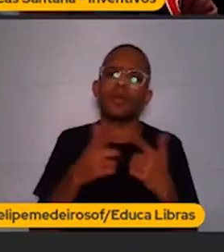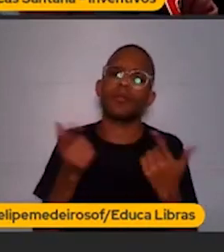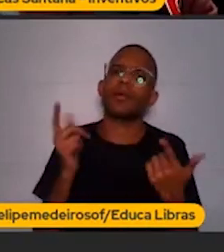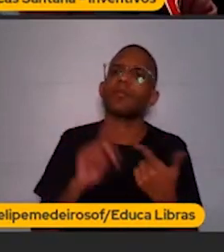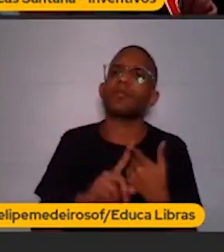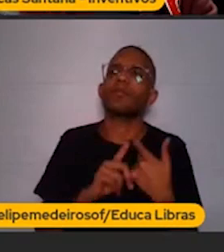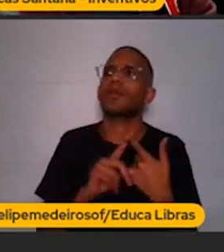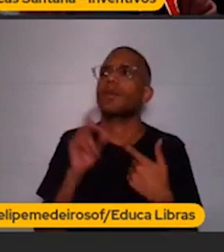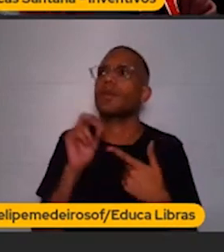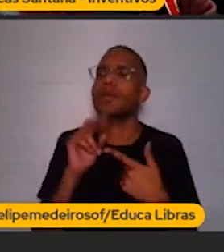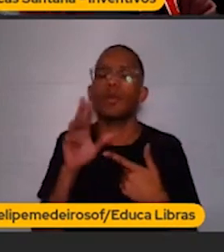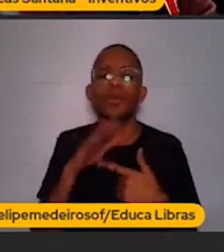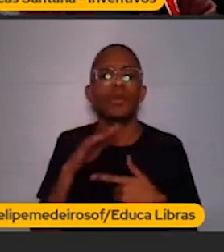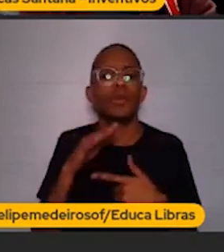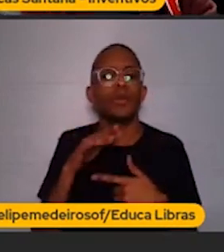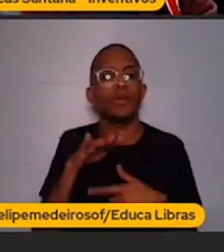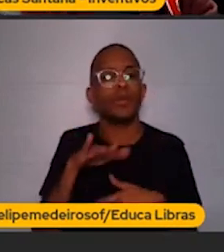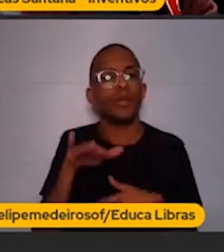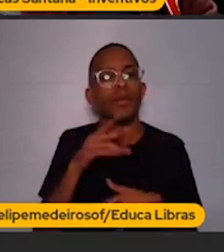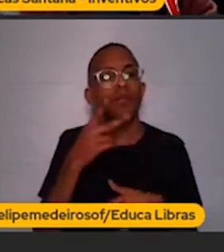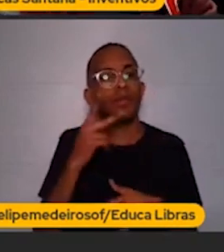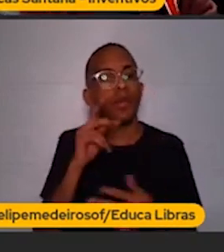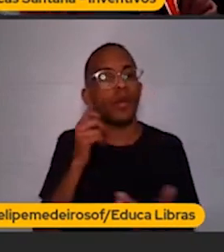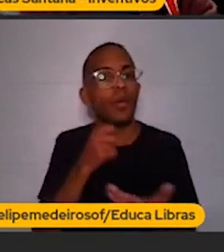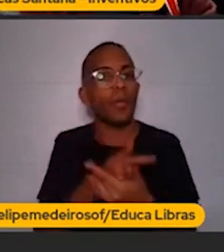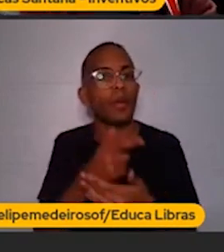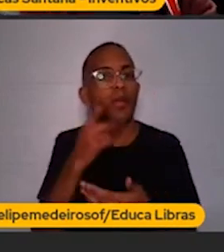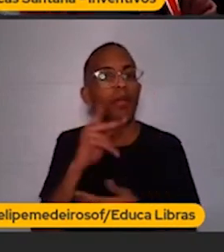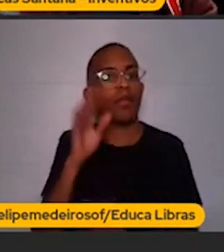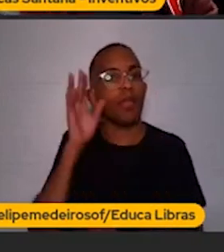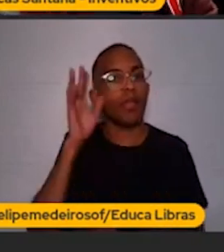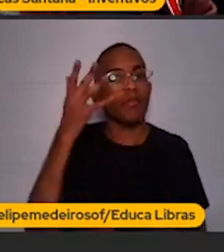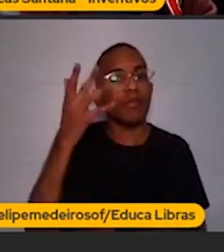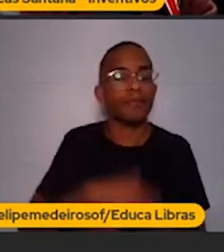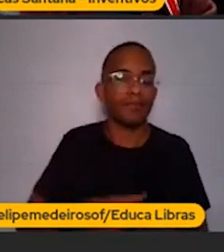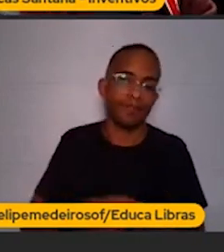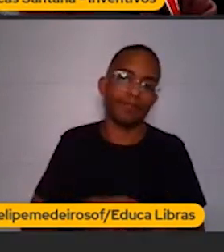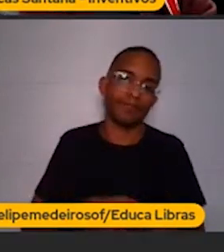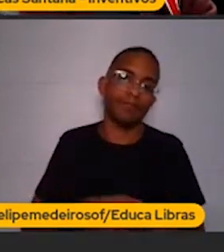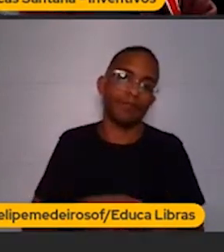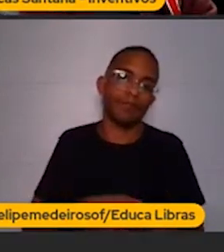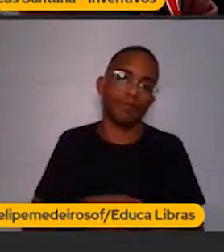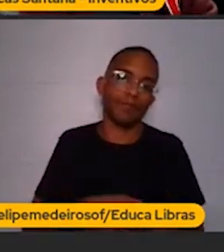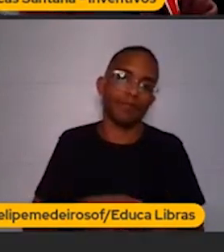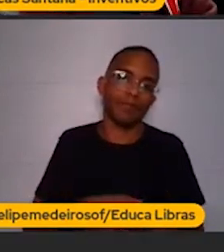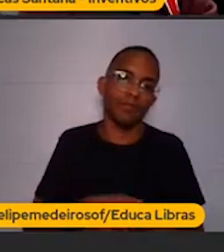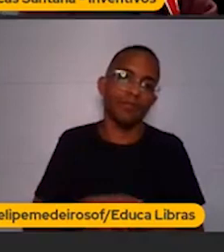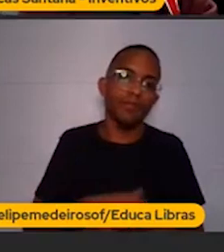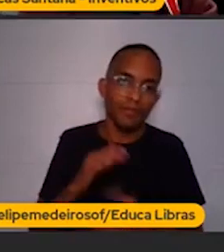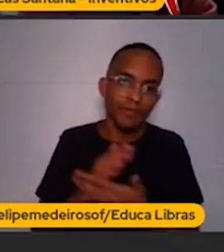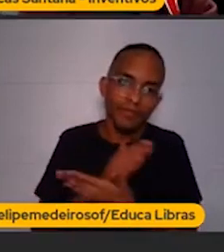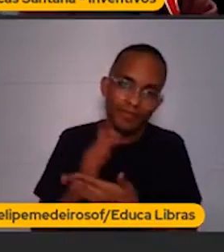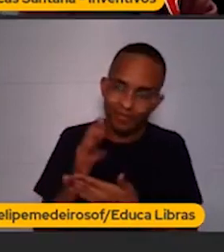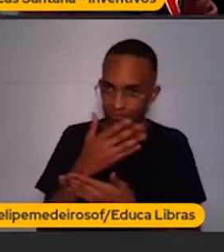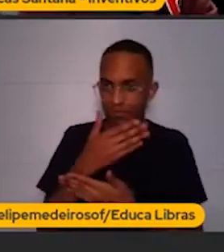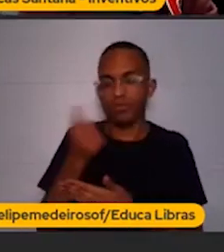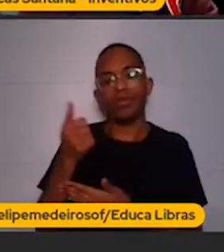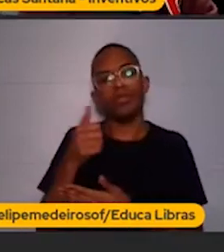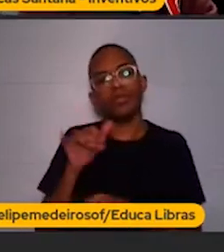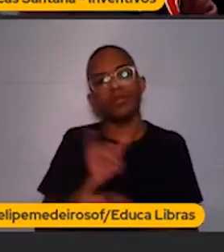Ou, no extremo, você compraria tal solução? E esse, às vezes não é o melhor caminho,